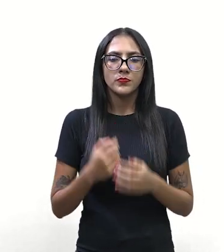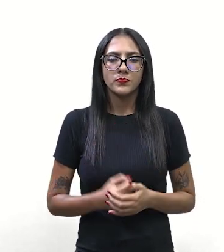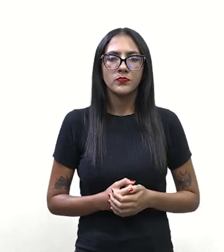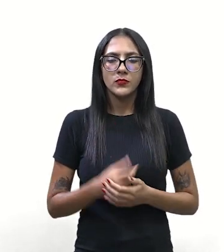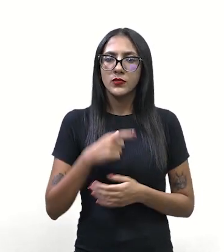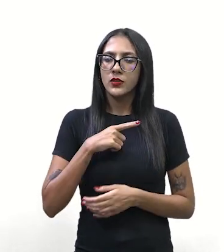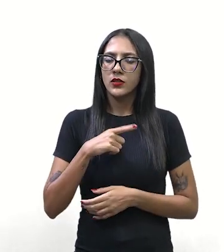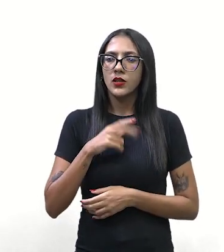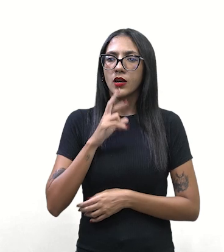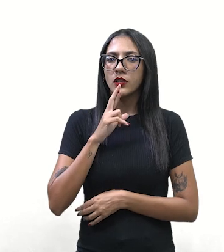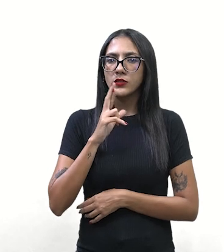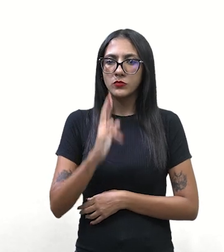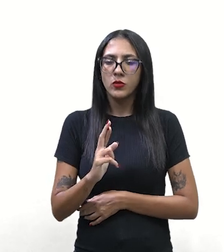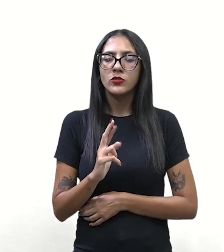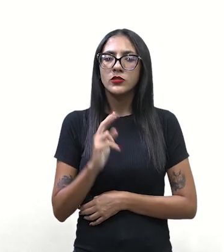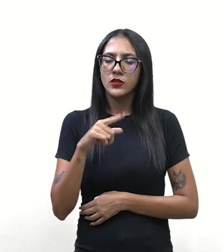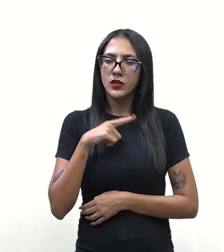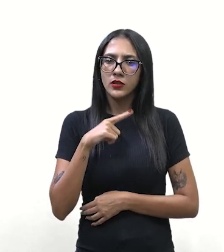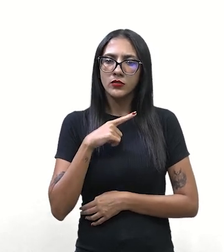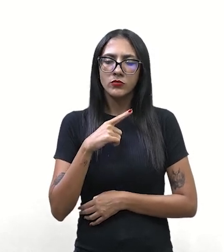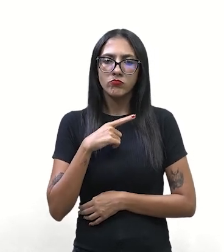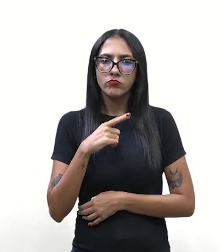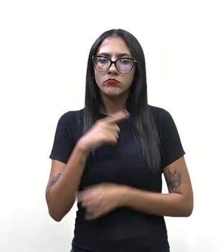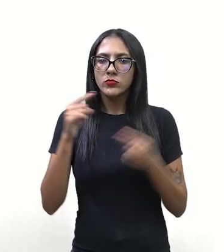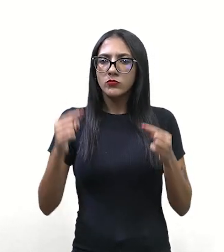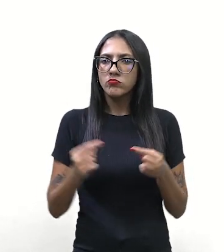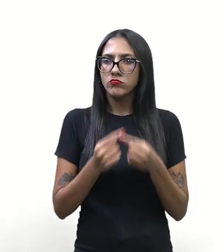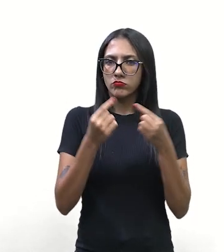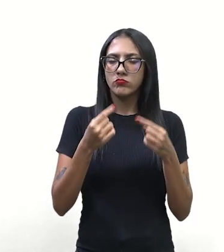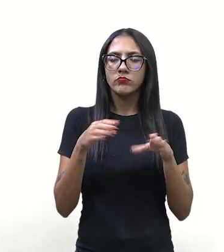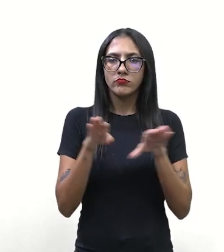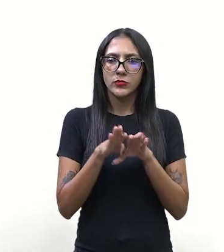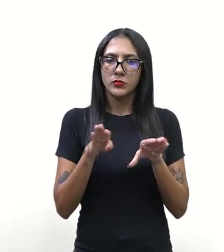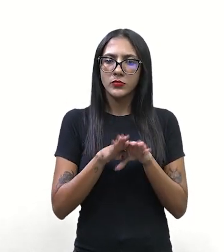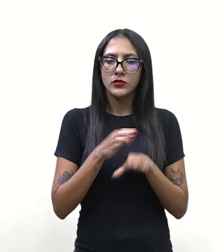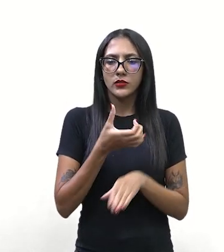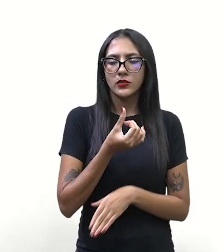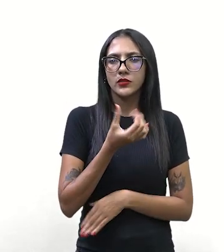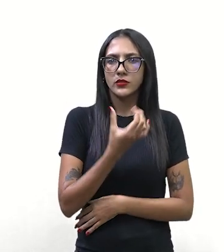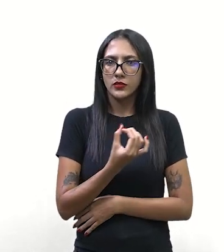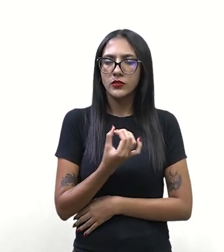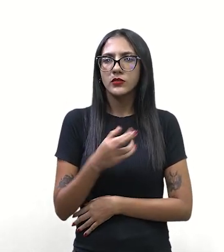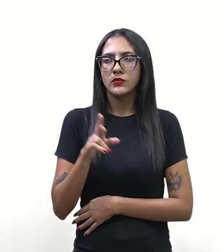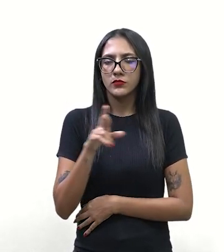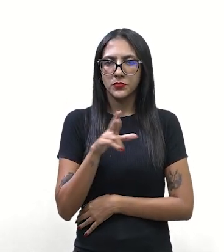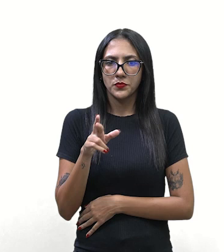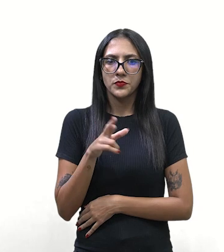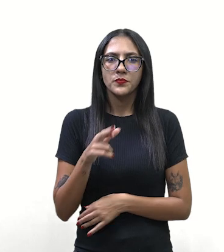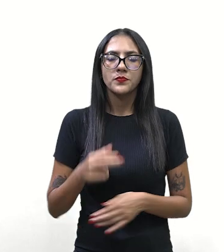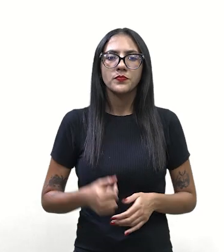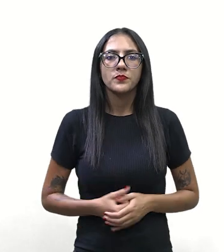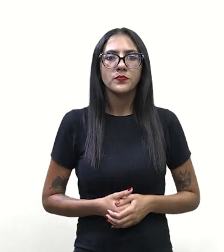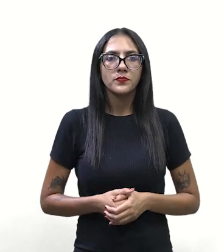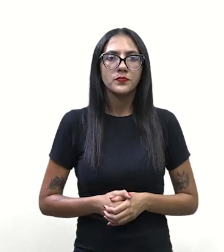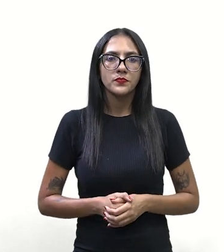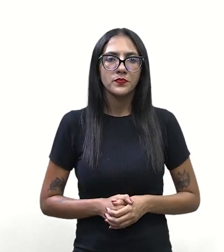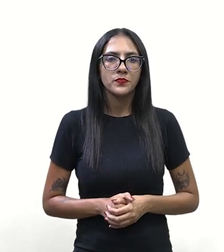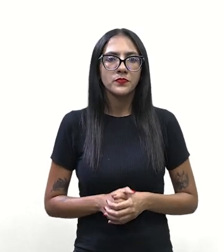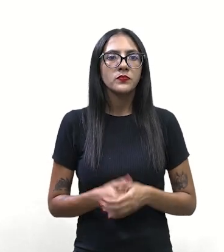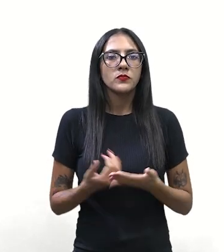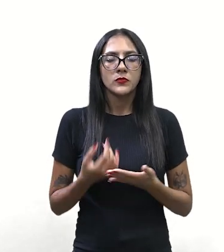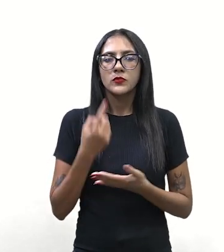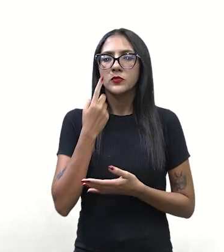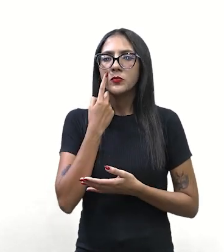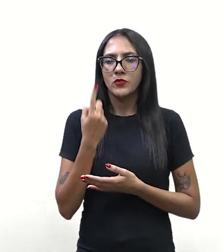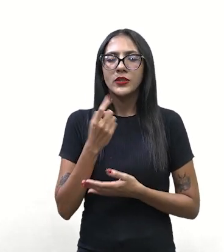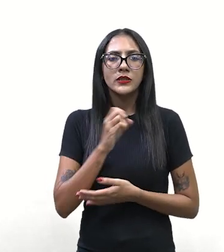o resultado é exatamente 60. Então, vejam, quando você tem um